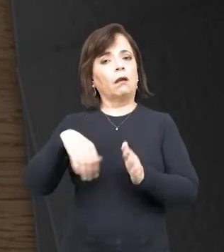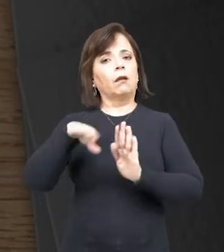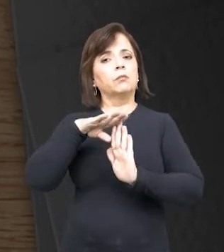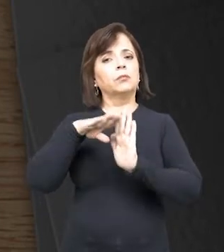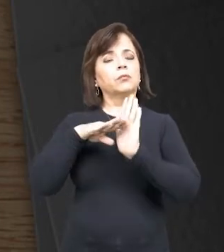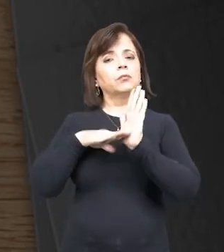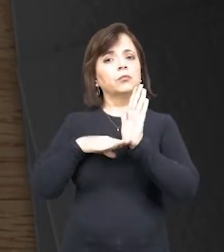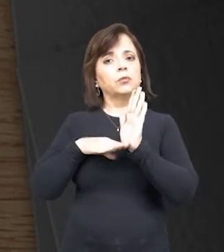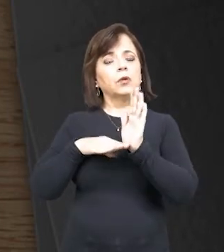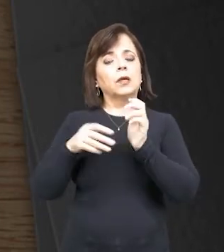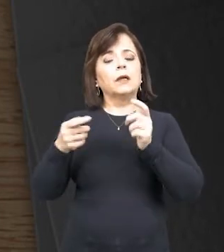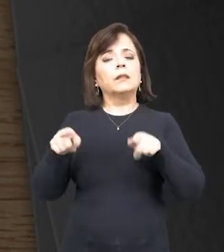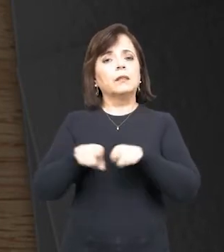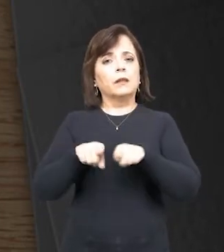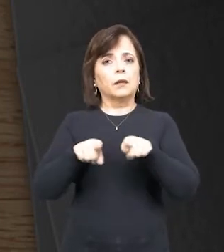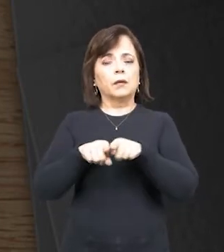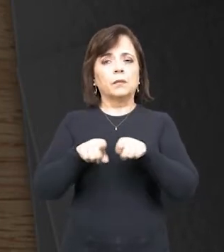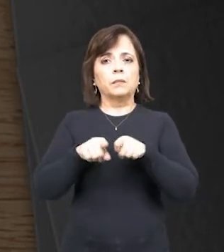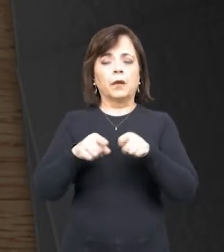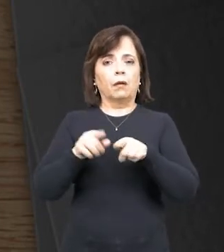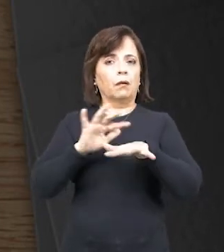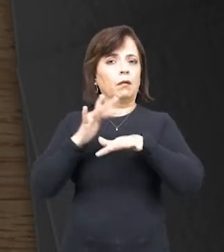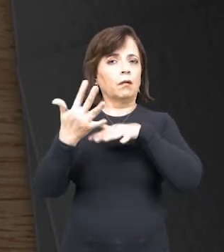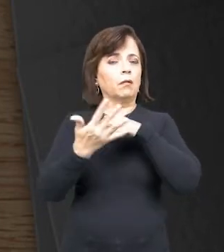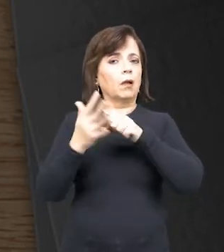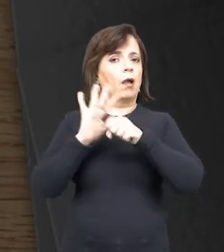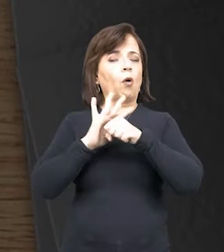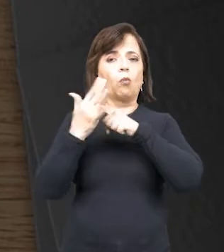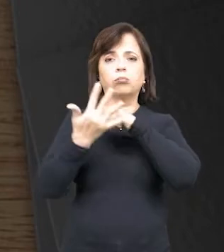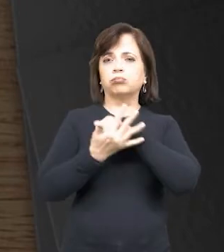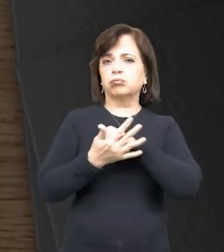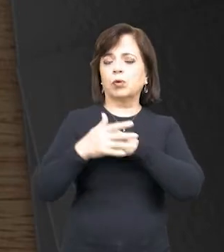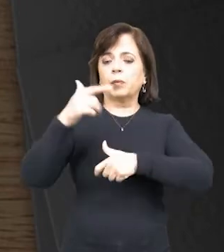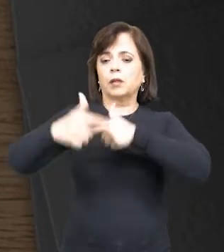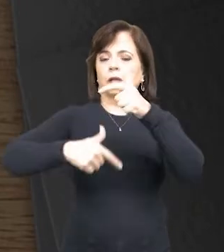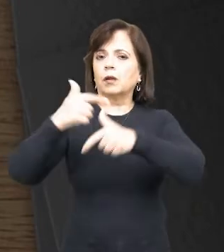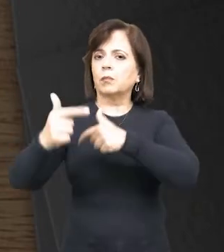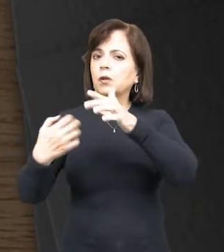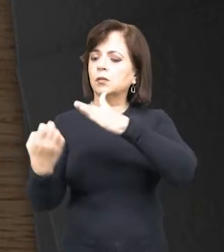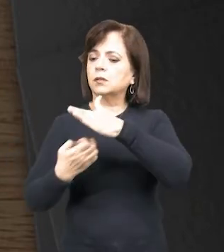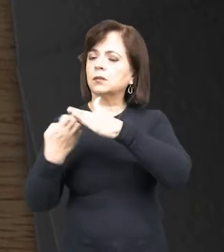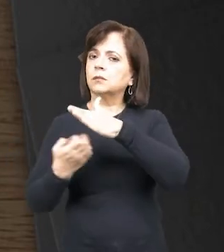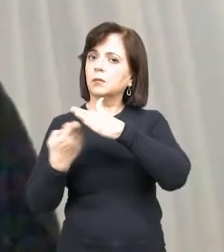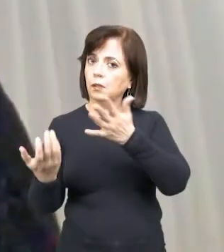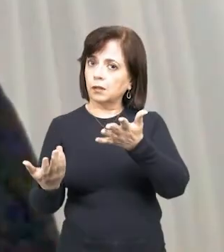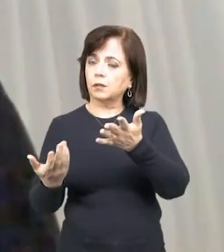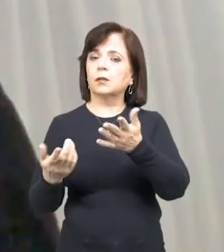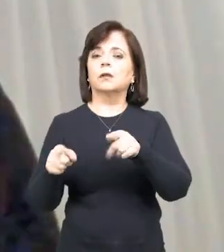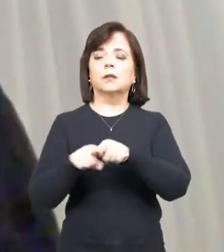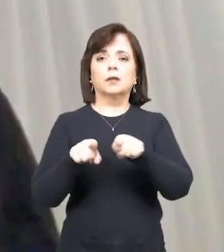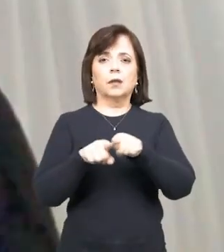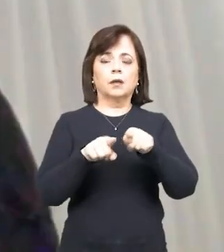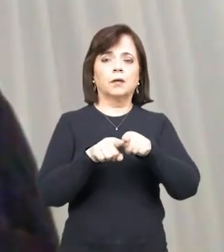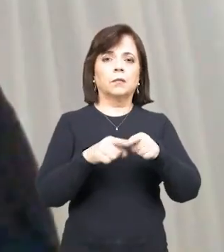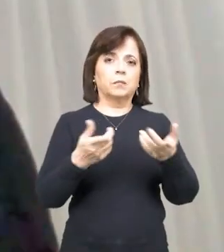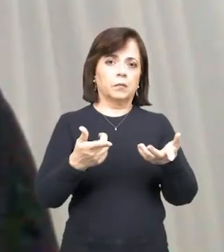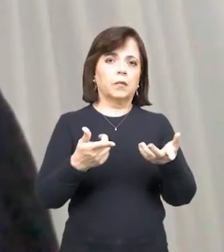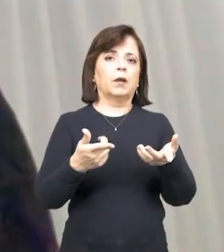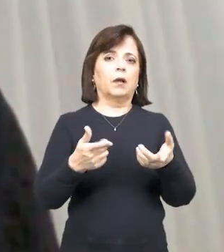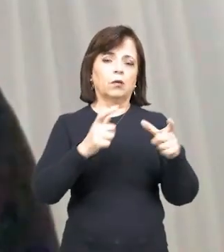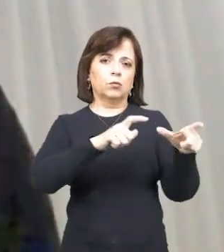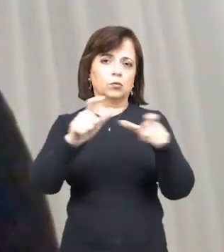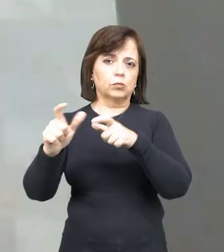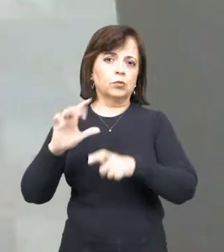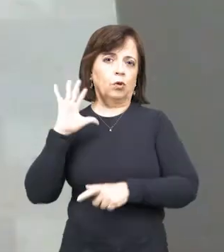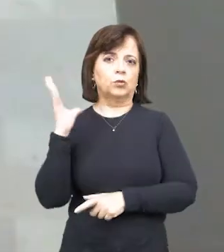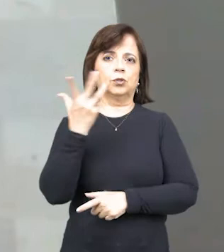para remediar o custo econômico da epidemia para trabalhadores e empresas e para os munícipes de uma